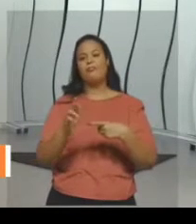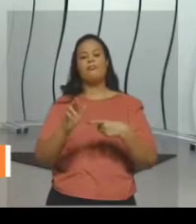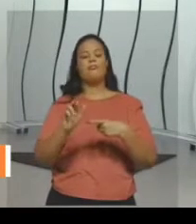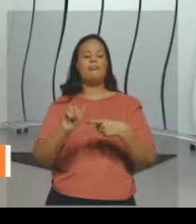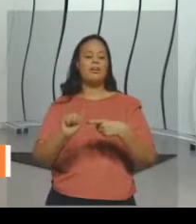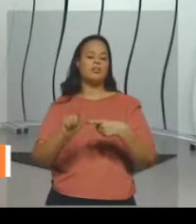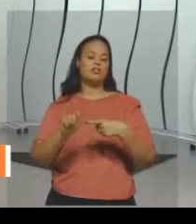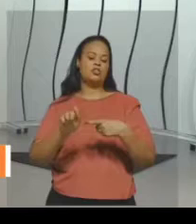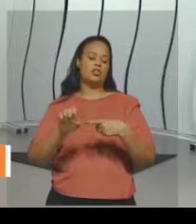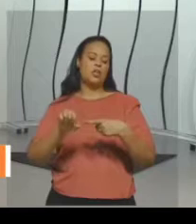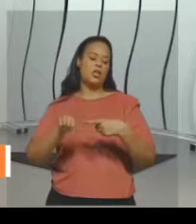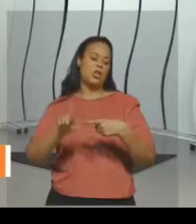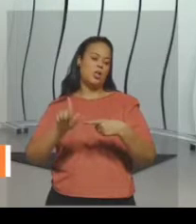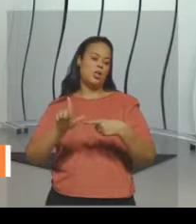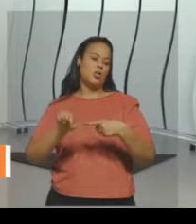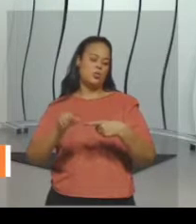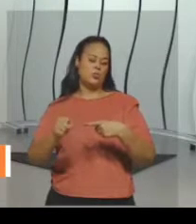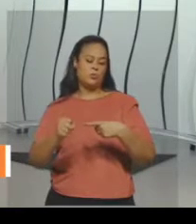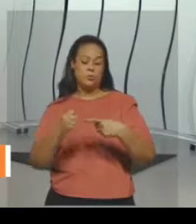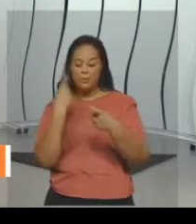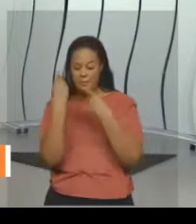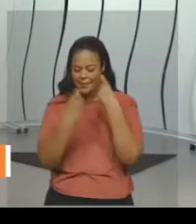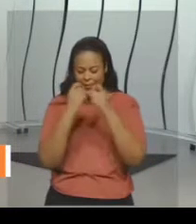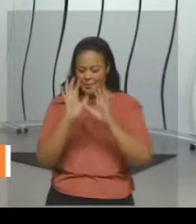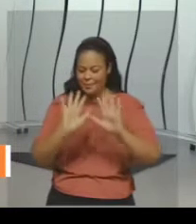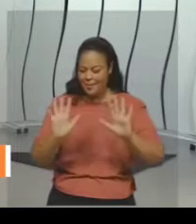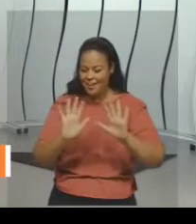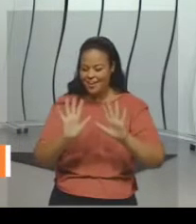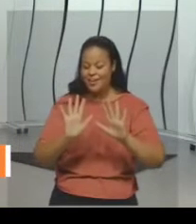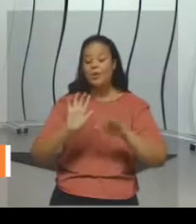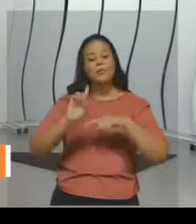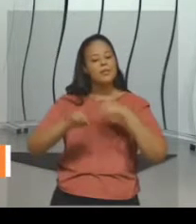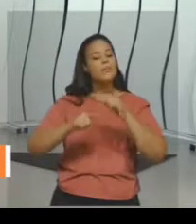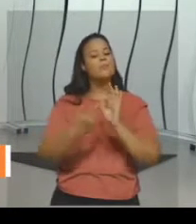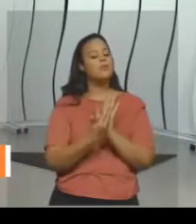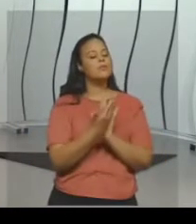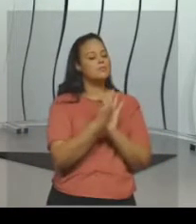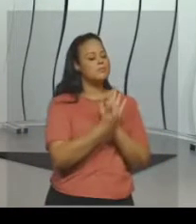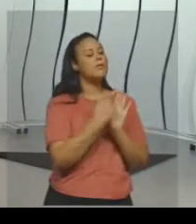estruturas locomotoras. Não se preocupem, daqui a pouco eu vou mostrar uma figura com tudo isso, tá?